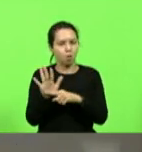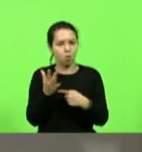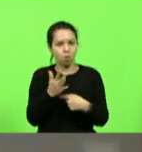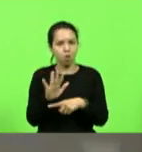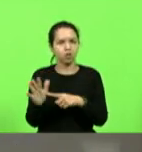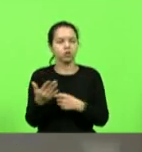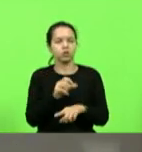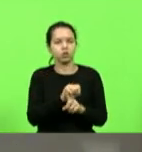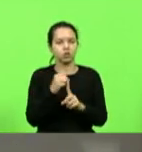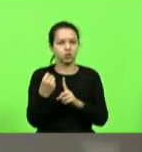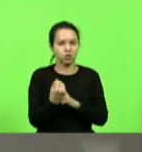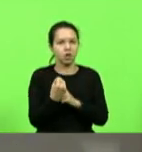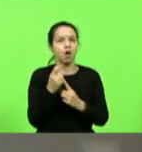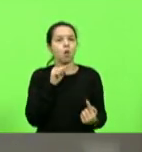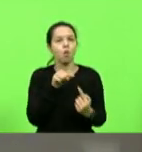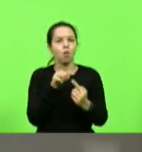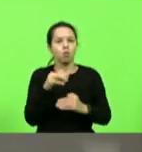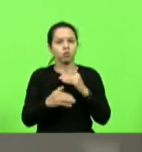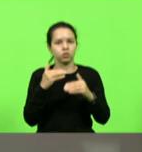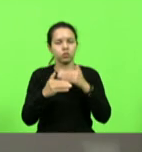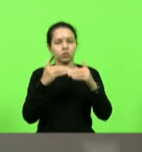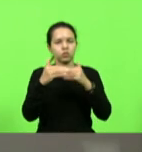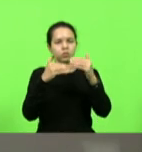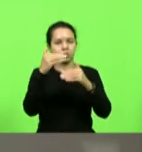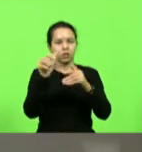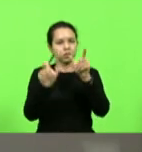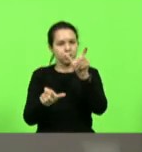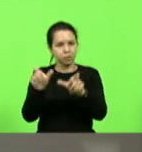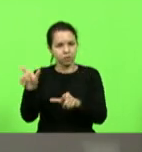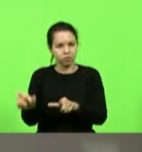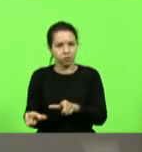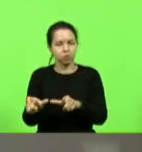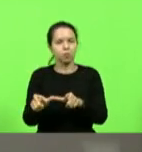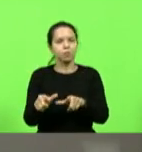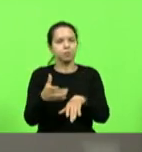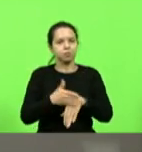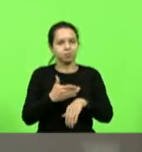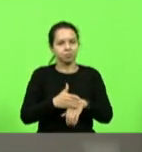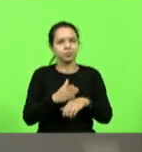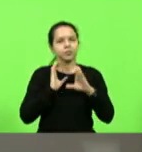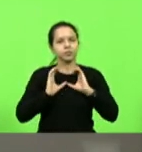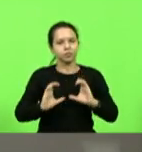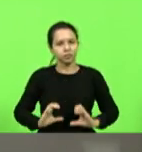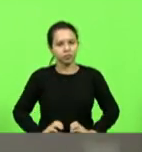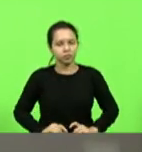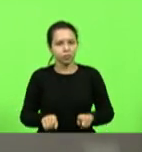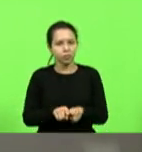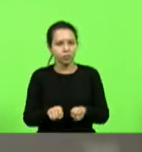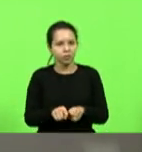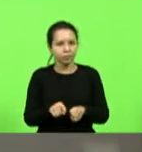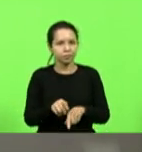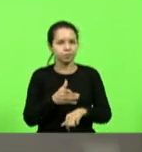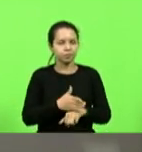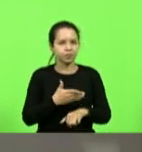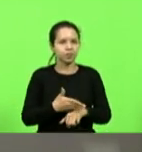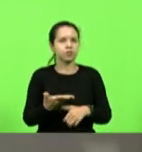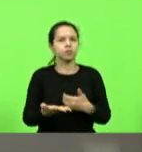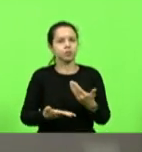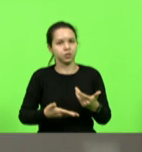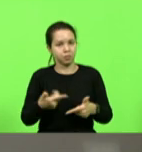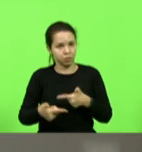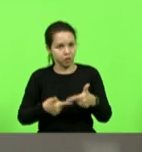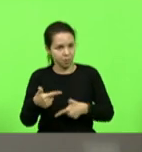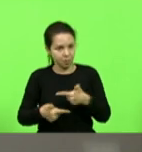visando o pleno desenvolvimento da pessoa, né, do seu preparo tanto para a cidadania quanto preparação para o trabalho. Quando a